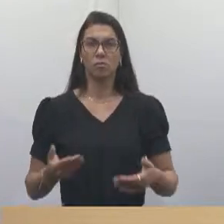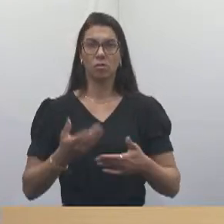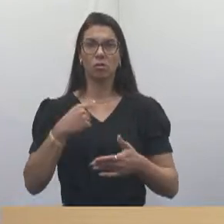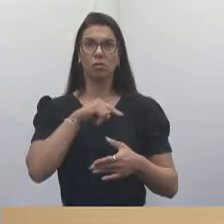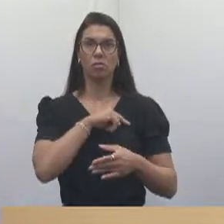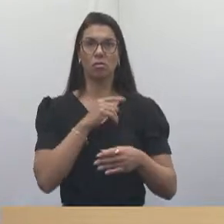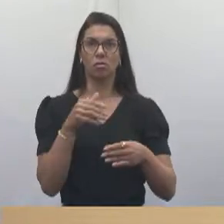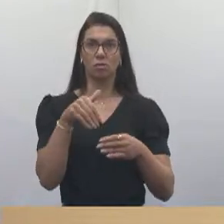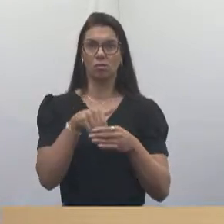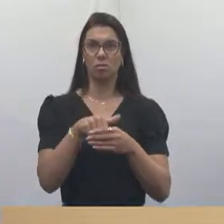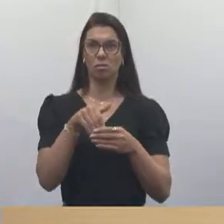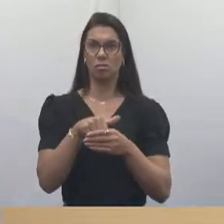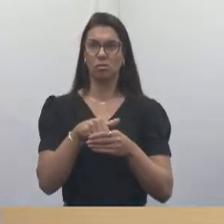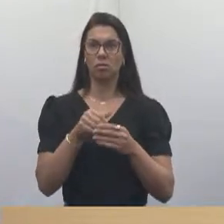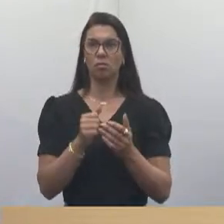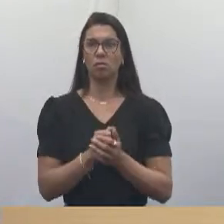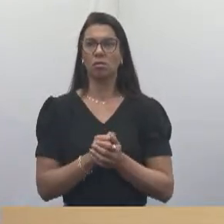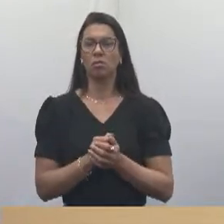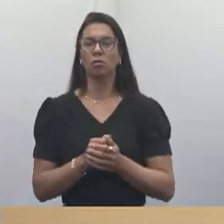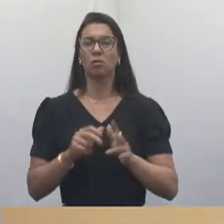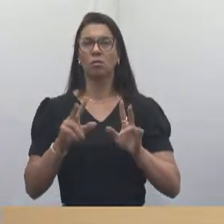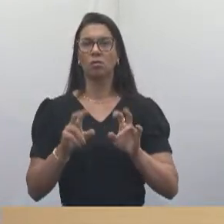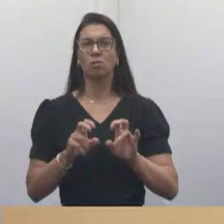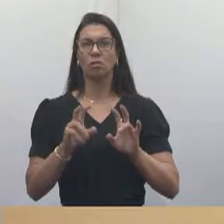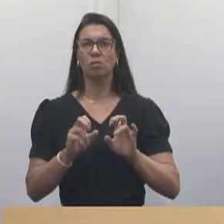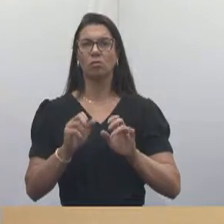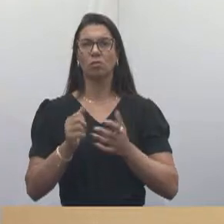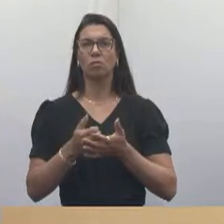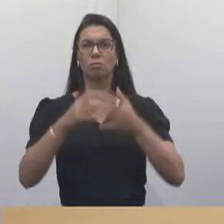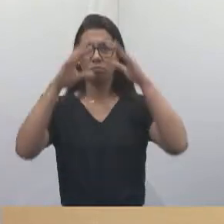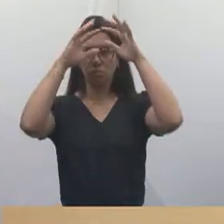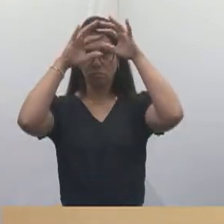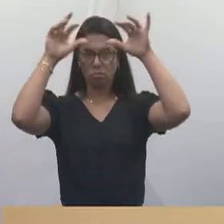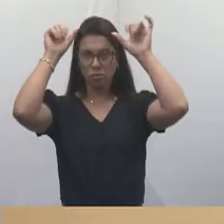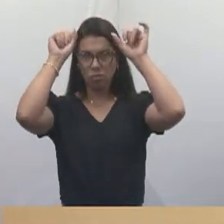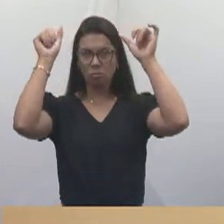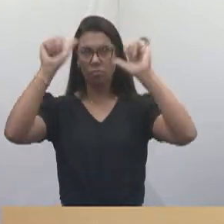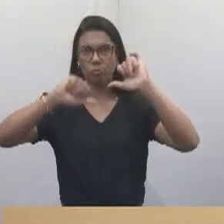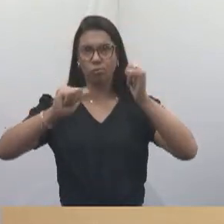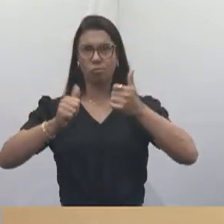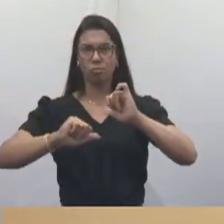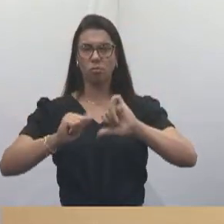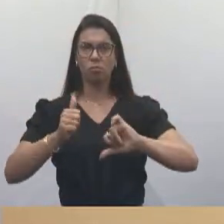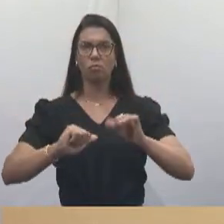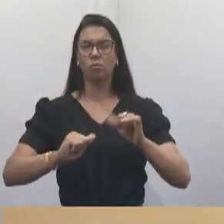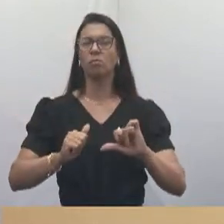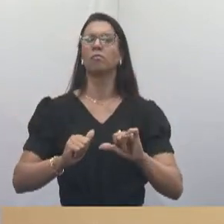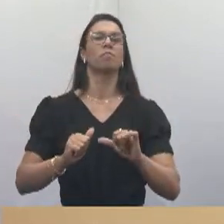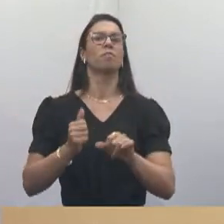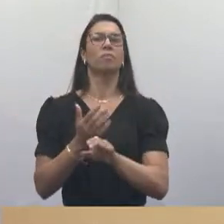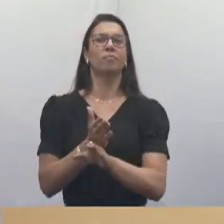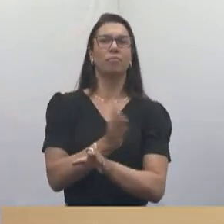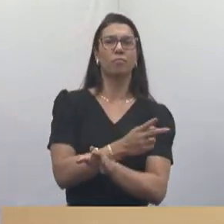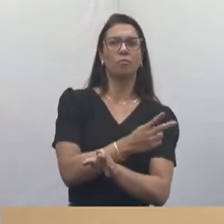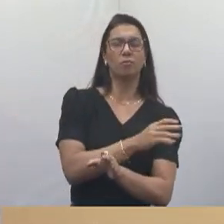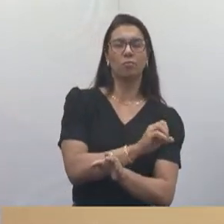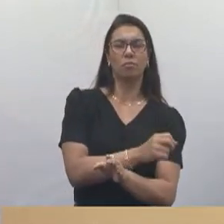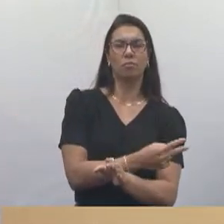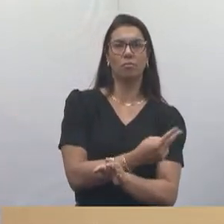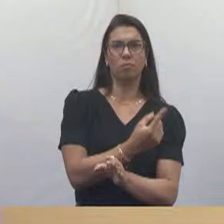votando o julgamento das contas do prefeito do exercício 2021,